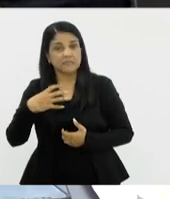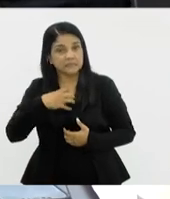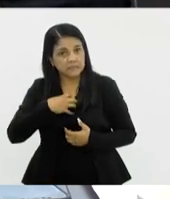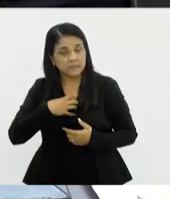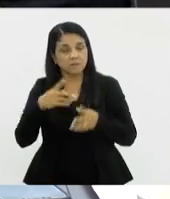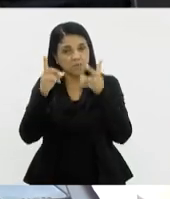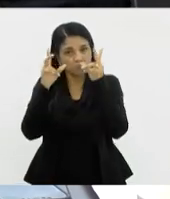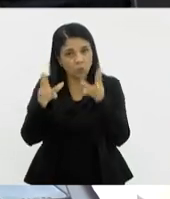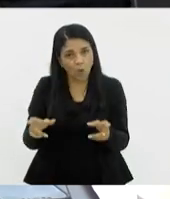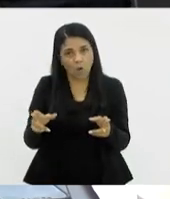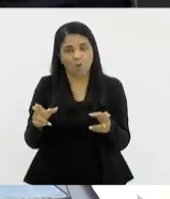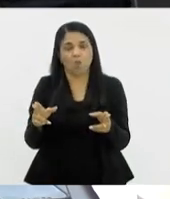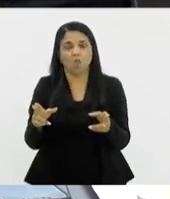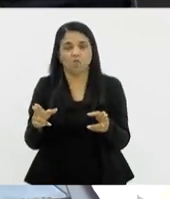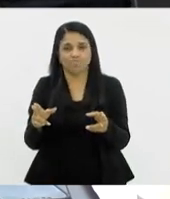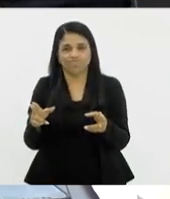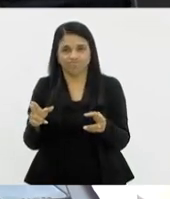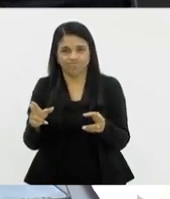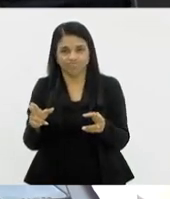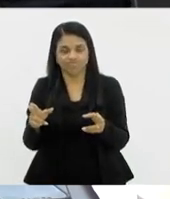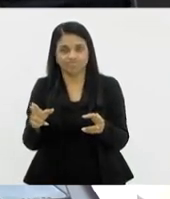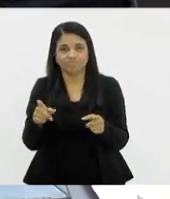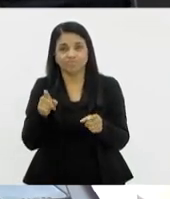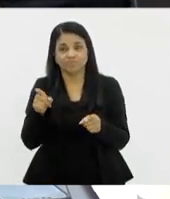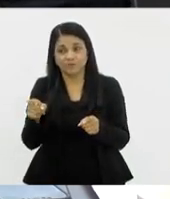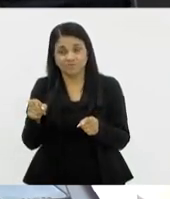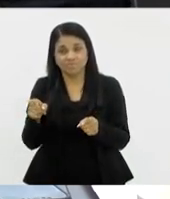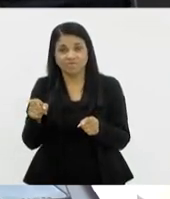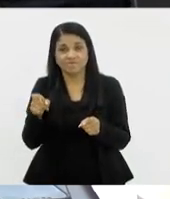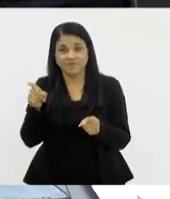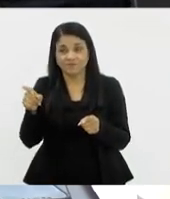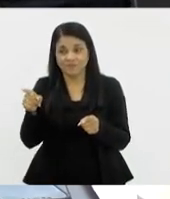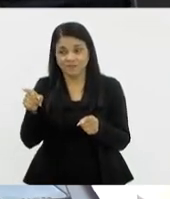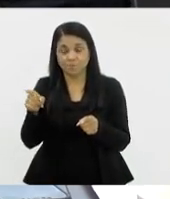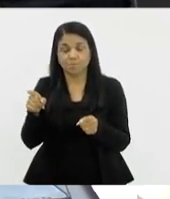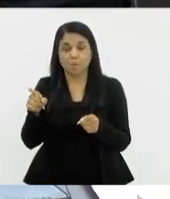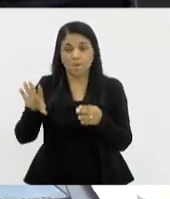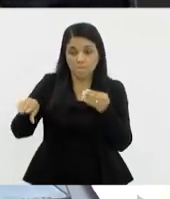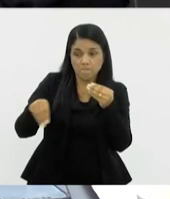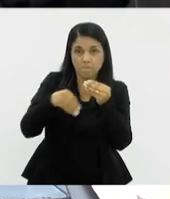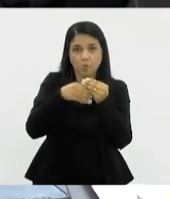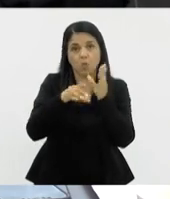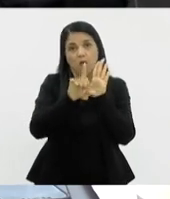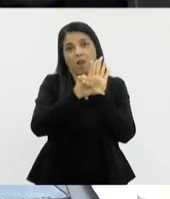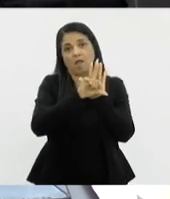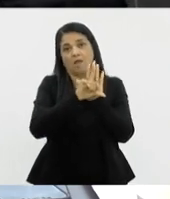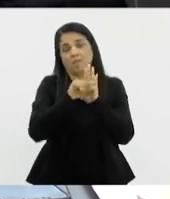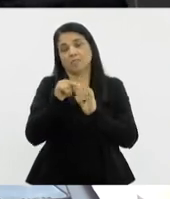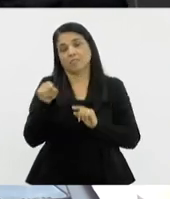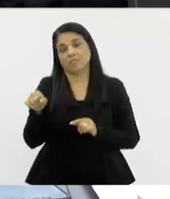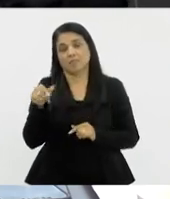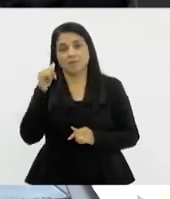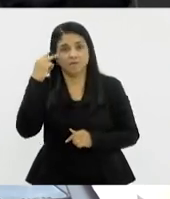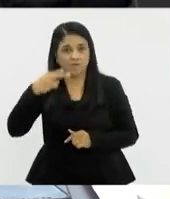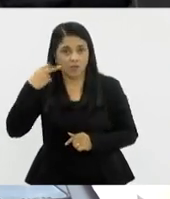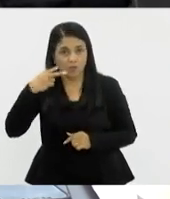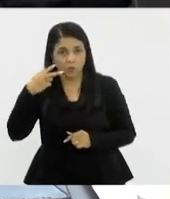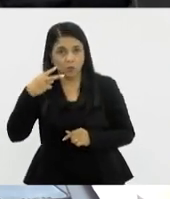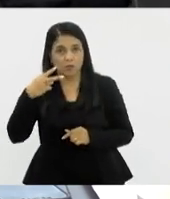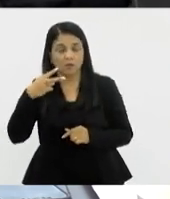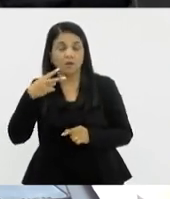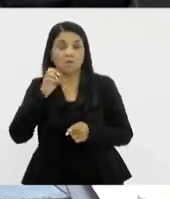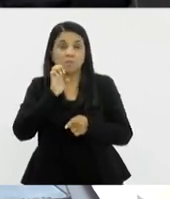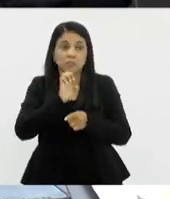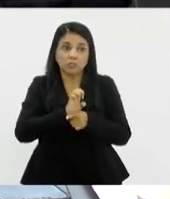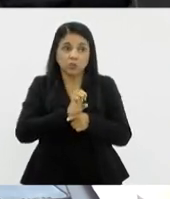contemplada. Porque no fundo, o senhor puxou a lei dela com essas alterações para ser uma lei estadual. Não estou